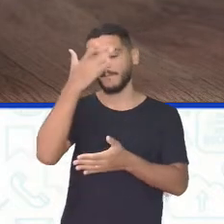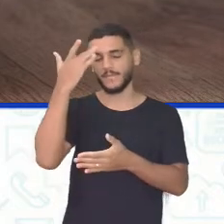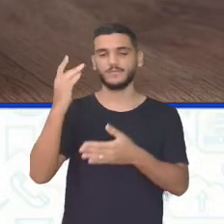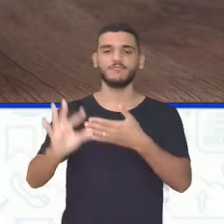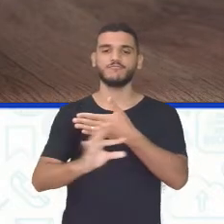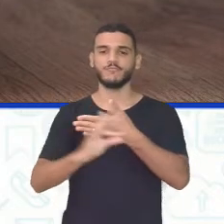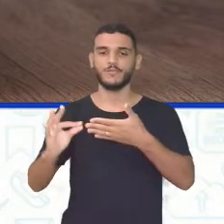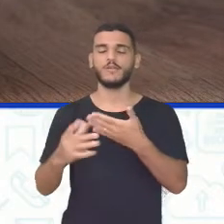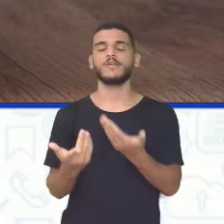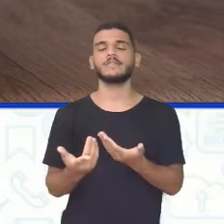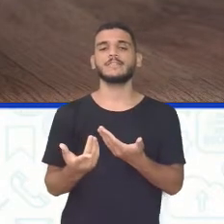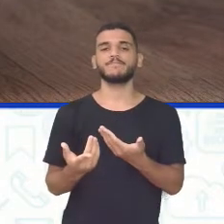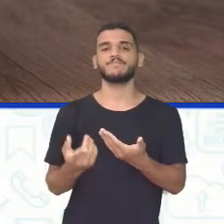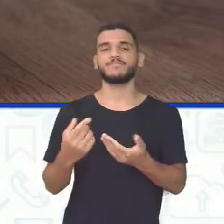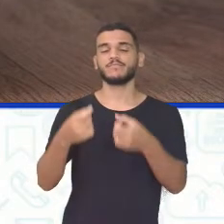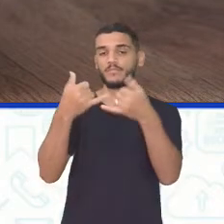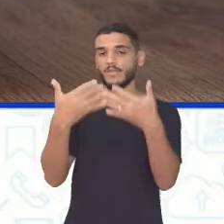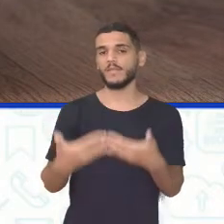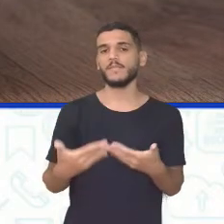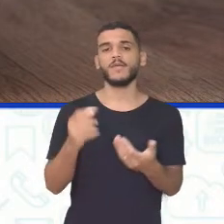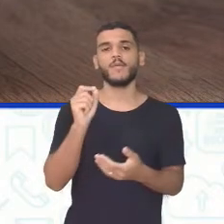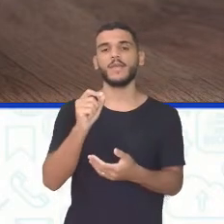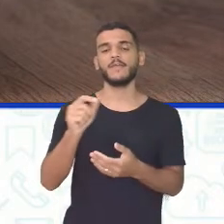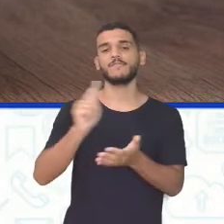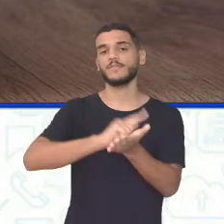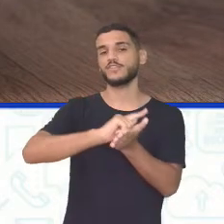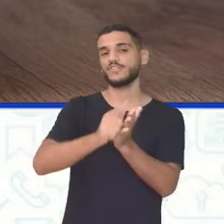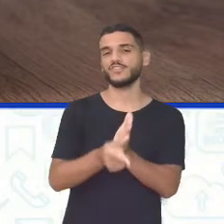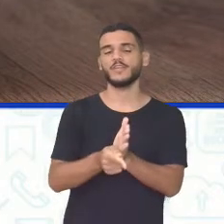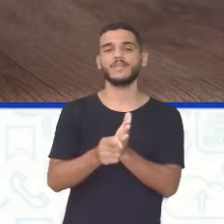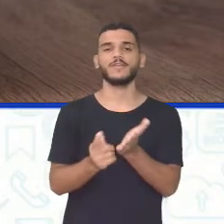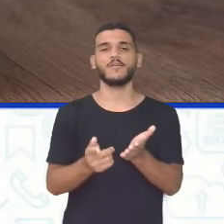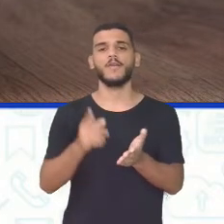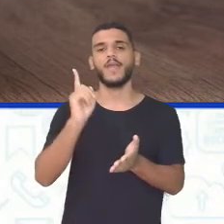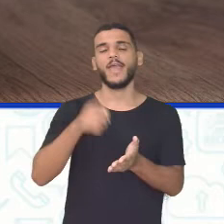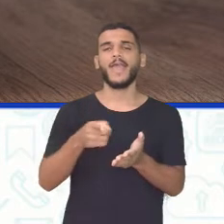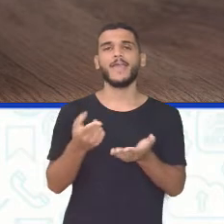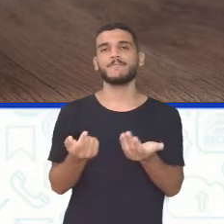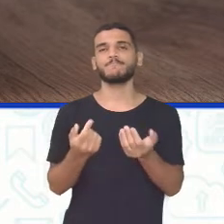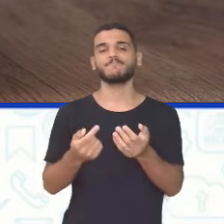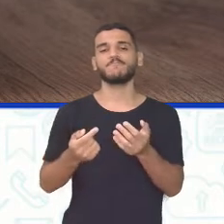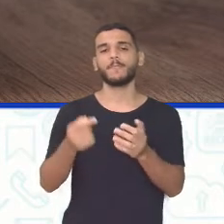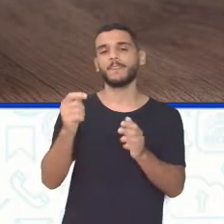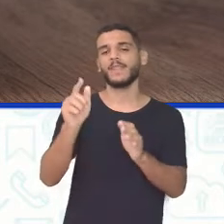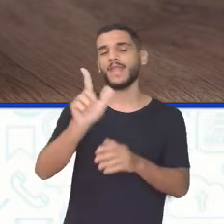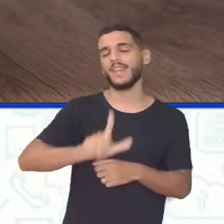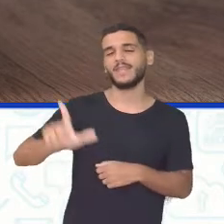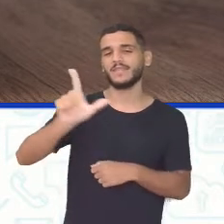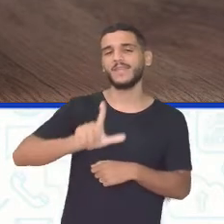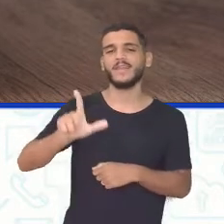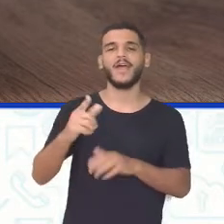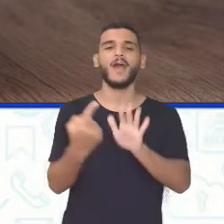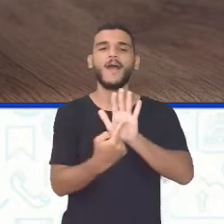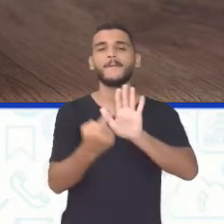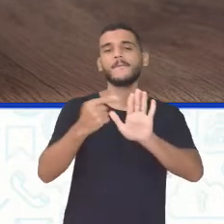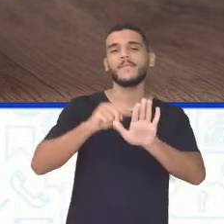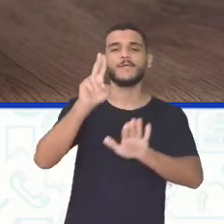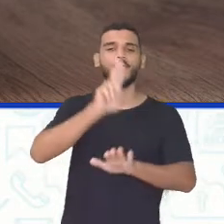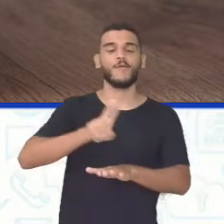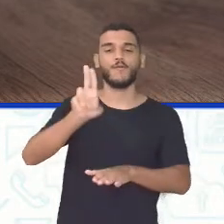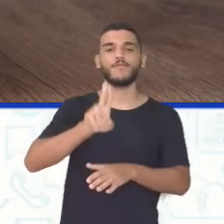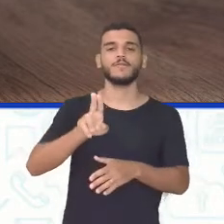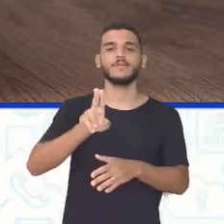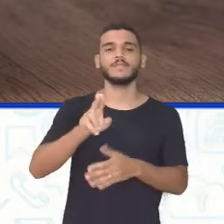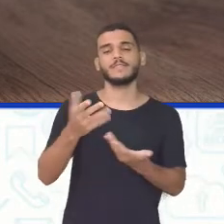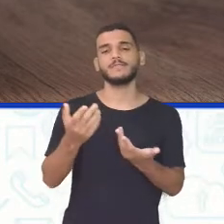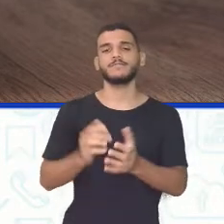fala de gêneros que não são tão denotativos, gêneros que vão mais para o âmbito do literário, a gente fala muito na parte do